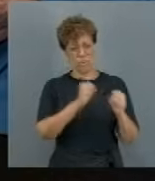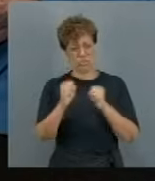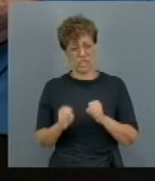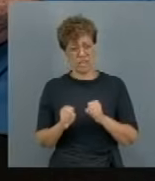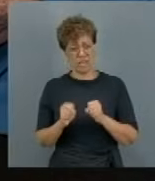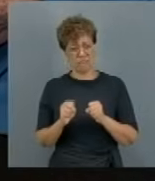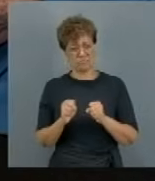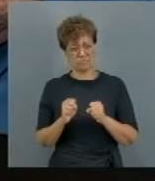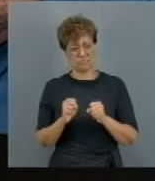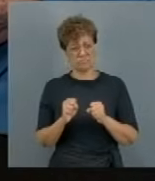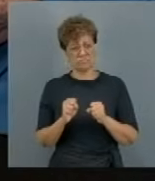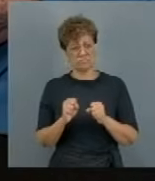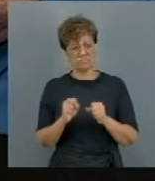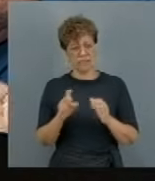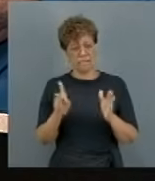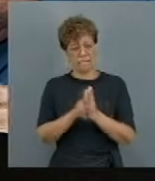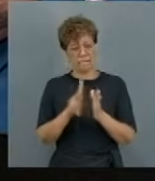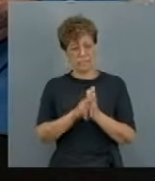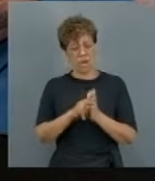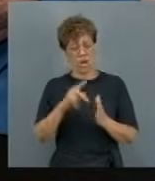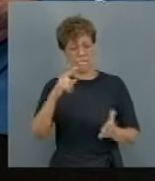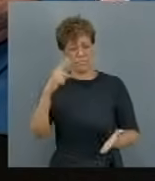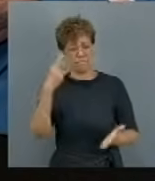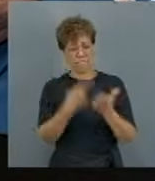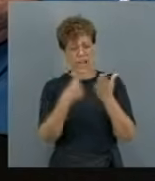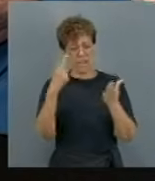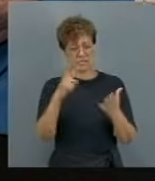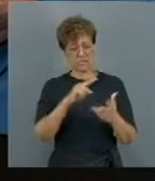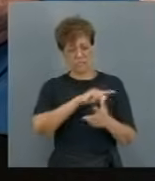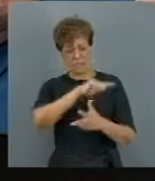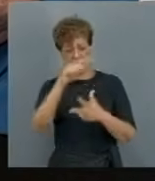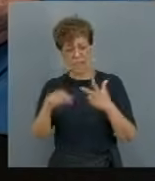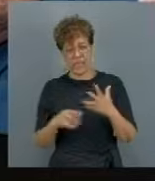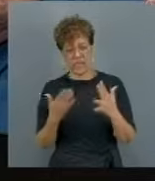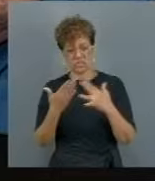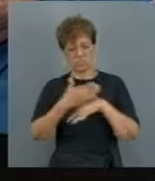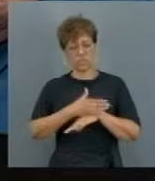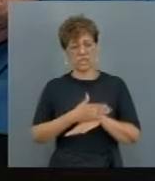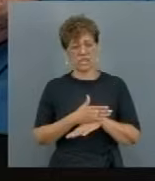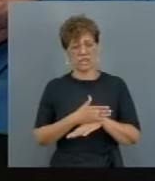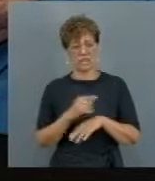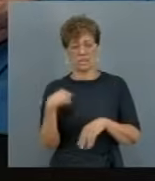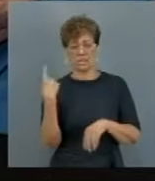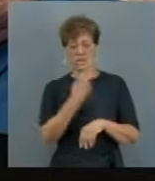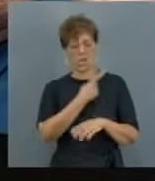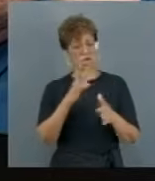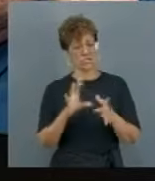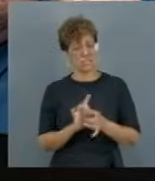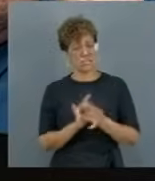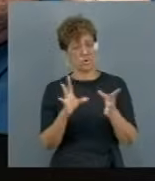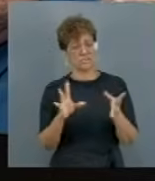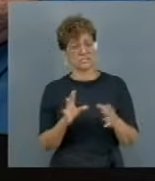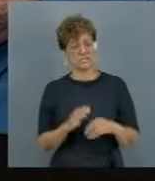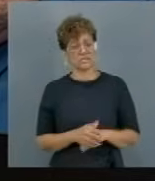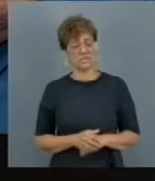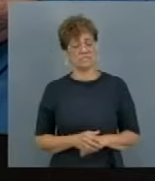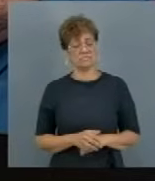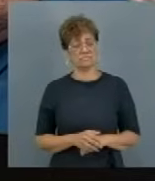desequilibrando o pacto entre os poderes, que foi a essência da nossa democracia.